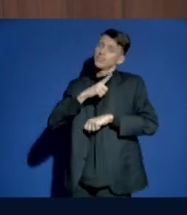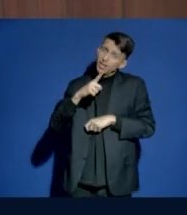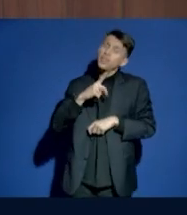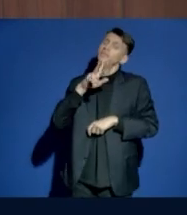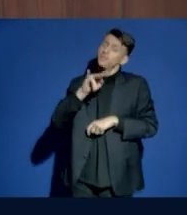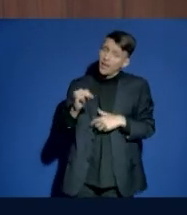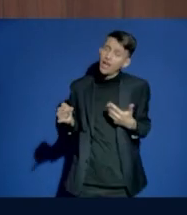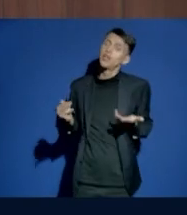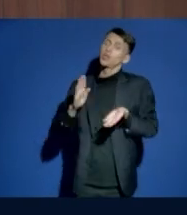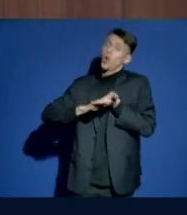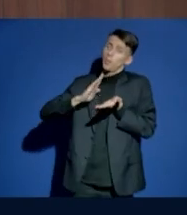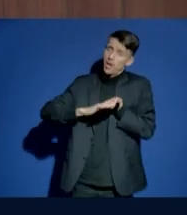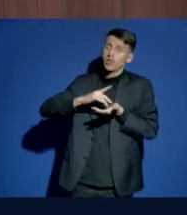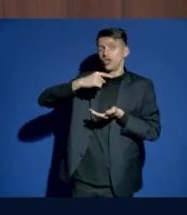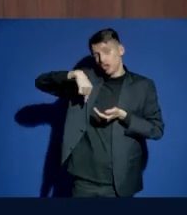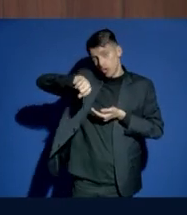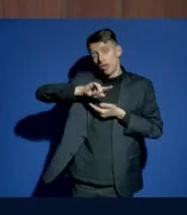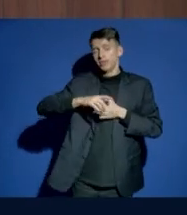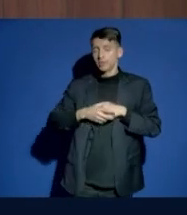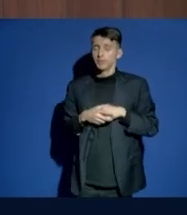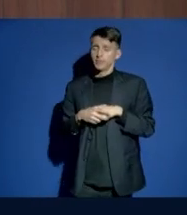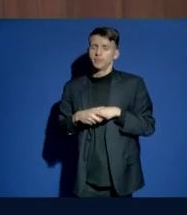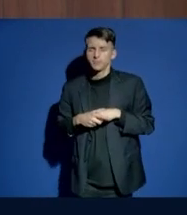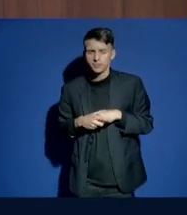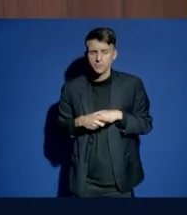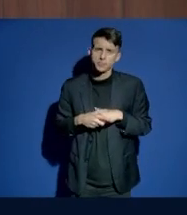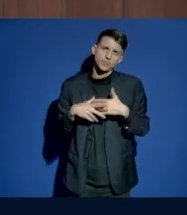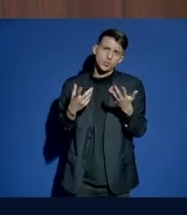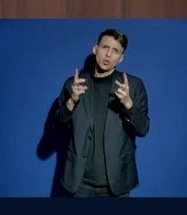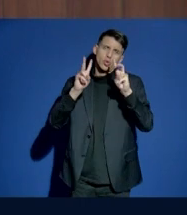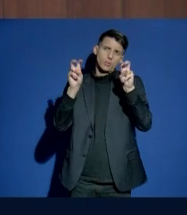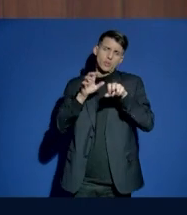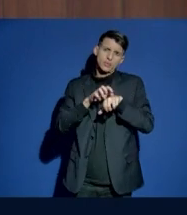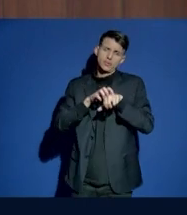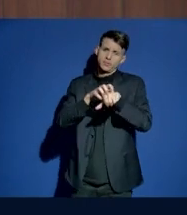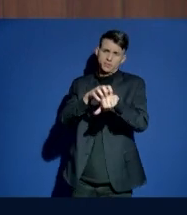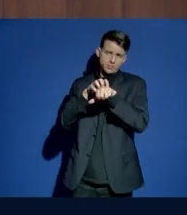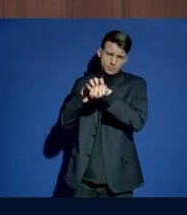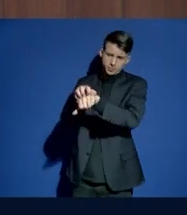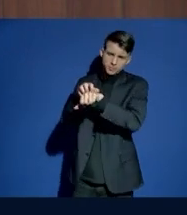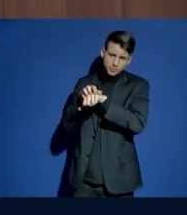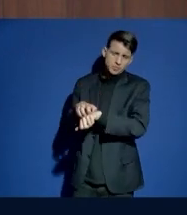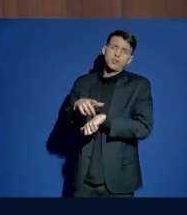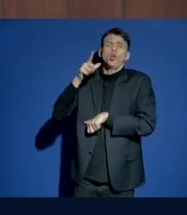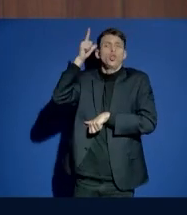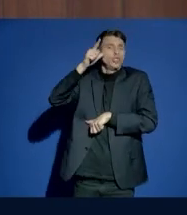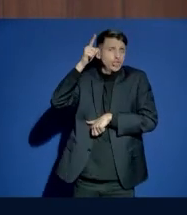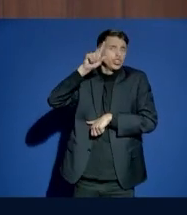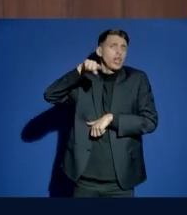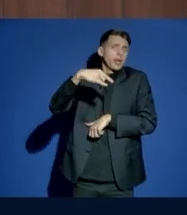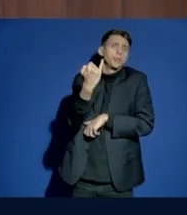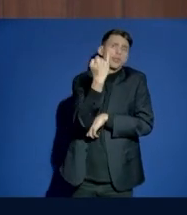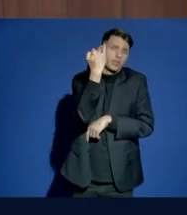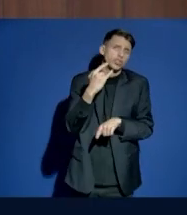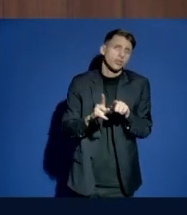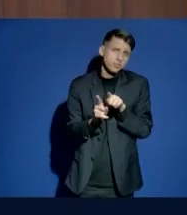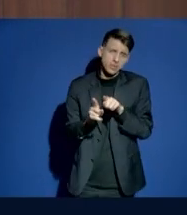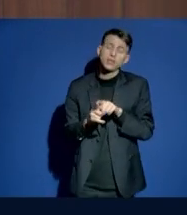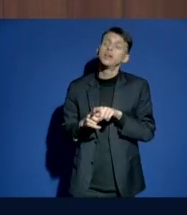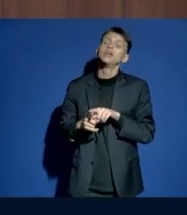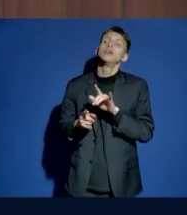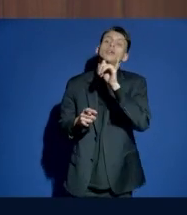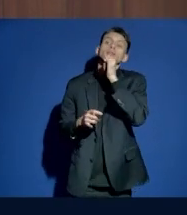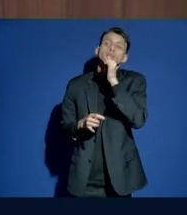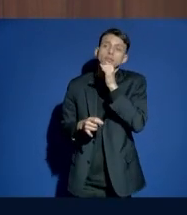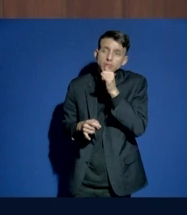exigida de nós em relação ao transporte é lógico que essa logística ela é fundamental para